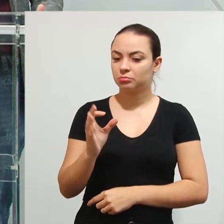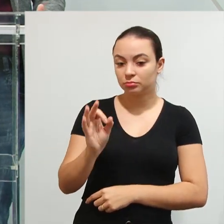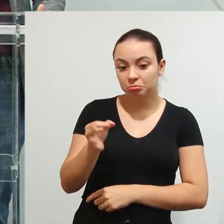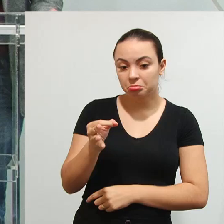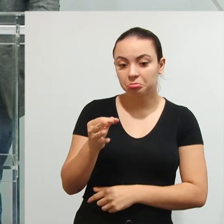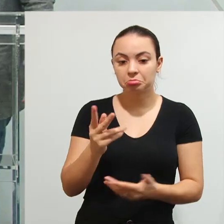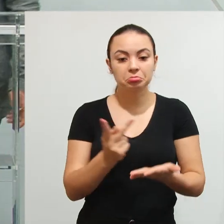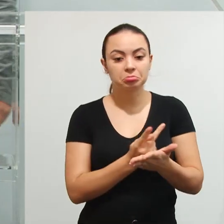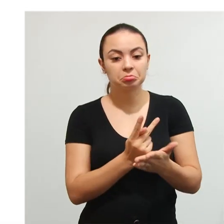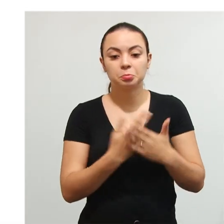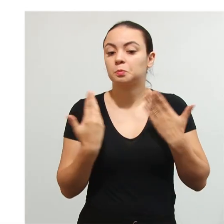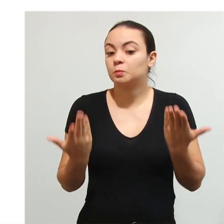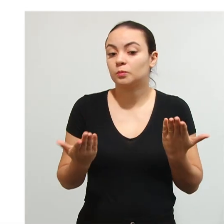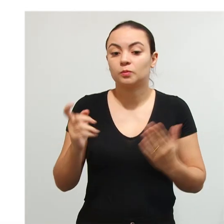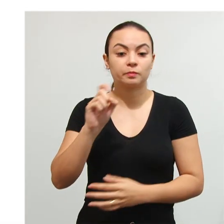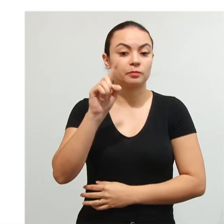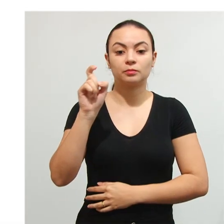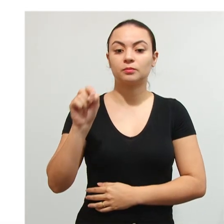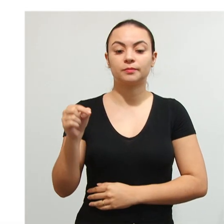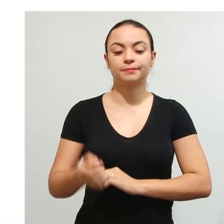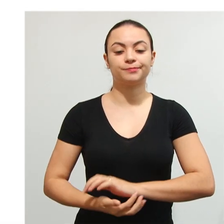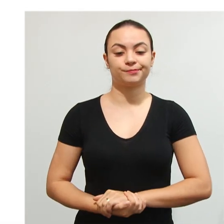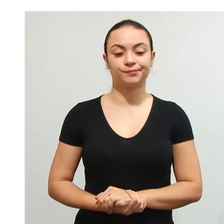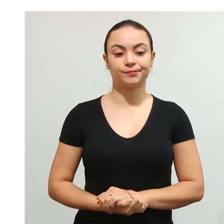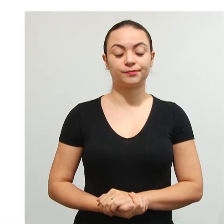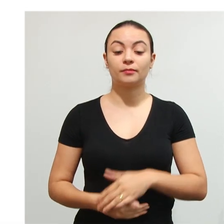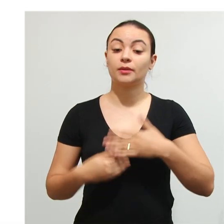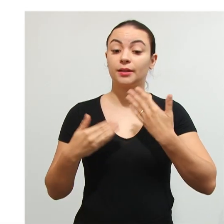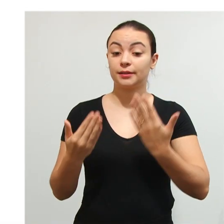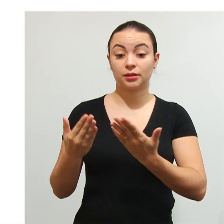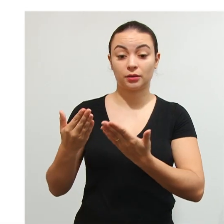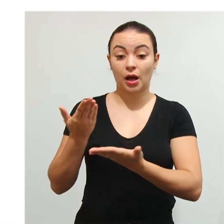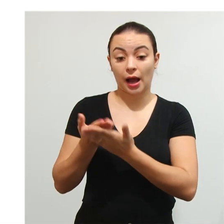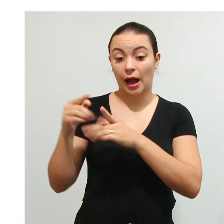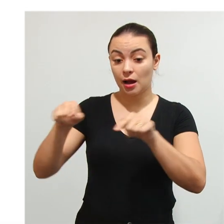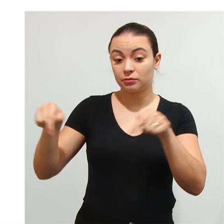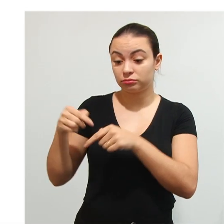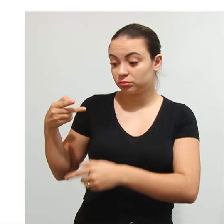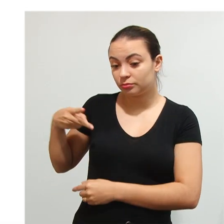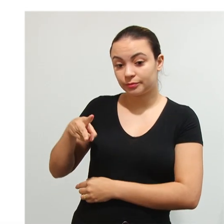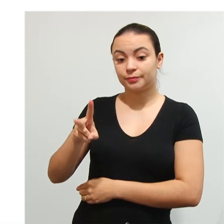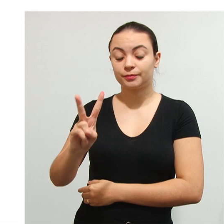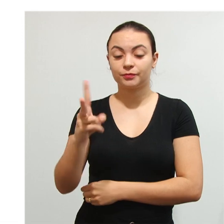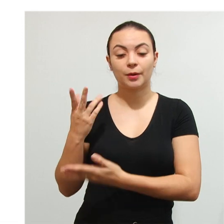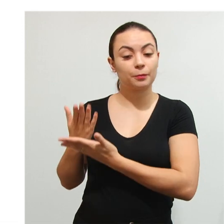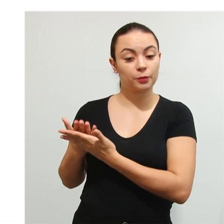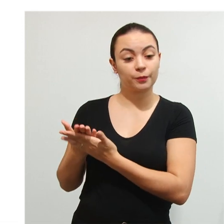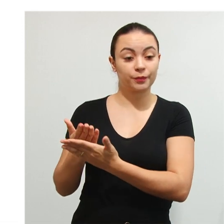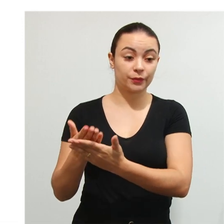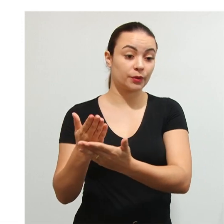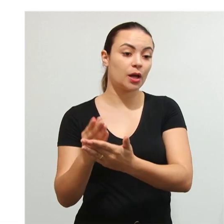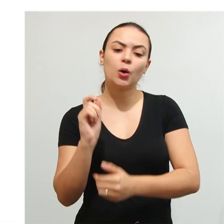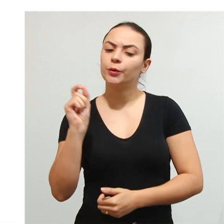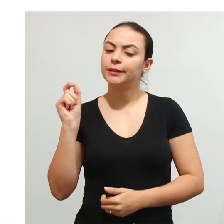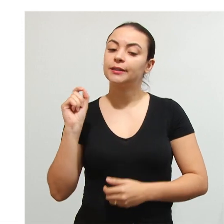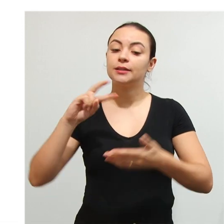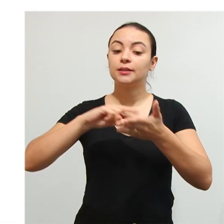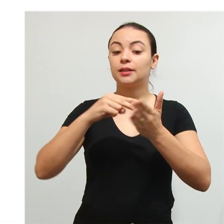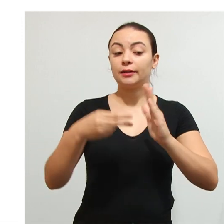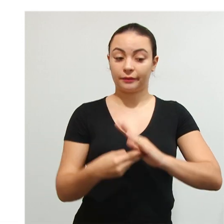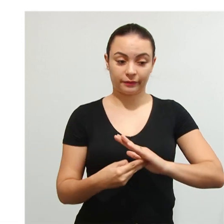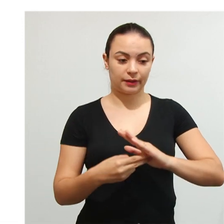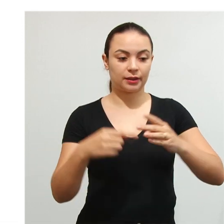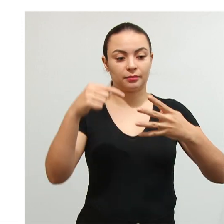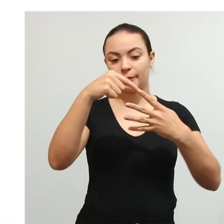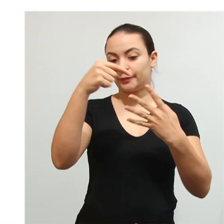durante a aula por exemplo que são taxas proporcionais O que são taxas equivalentes Qual